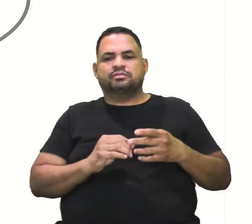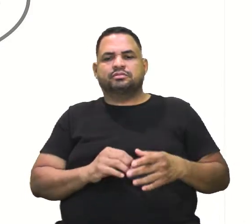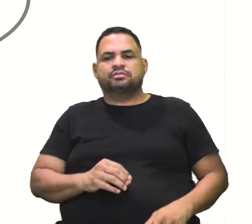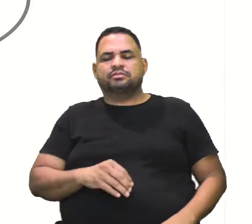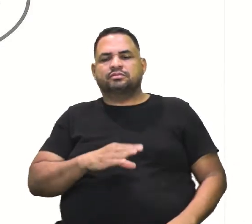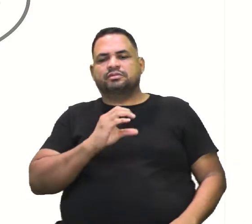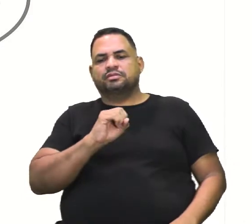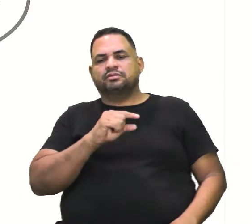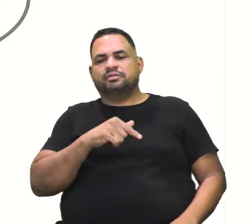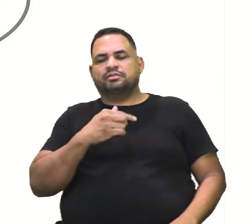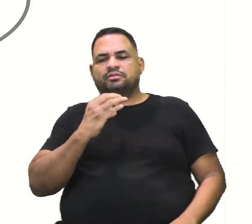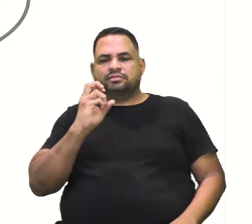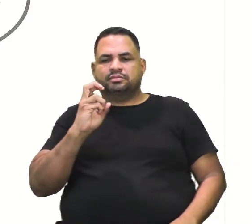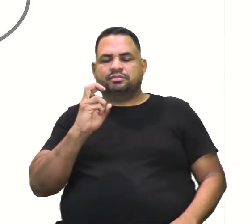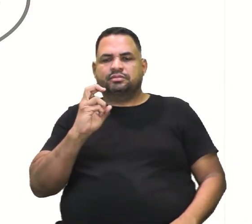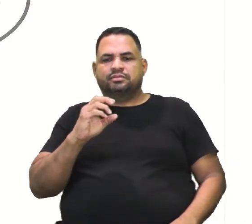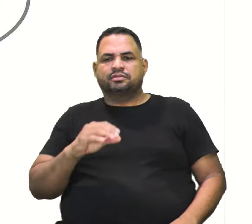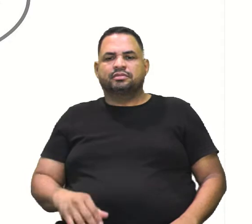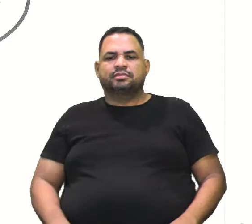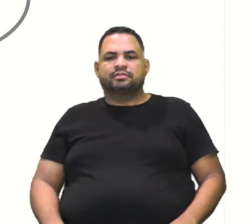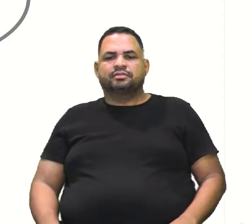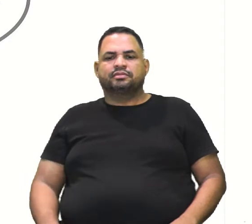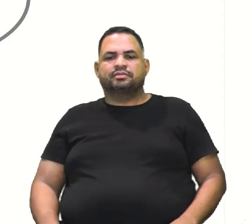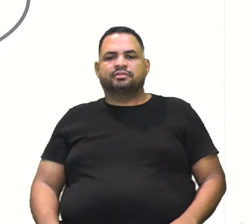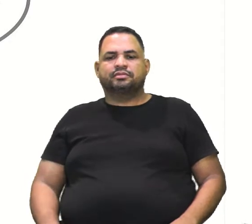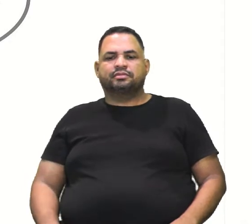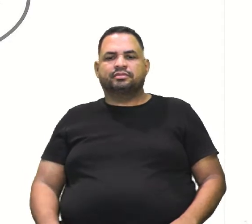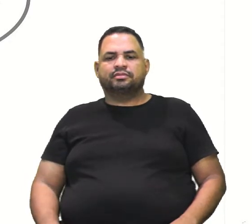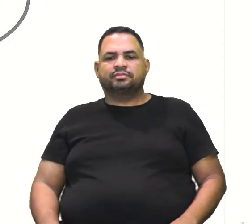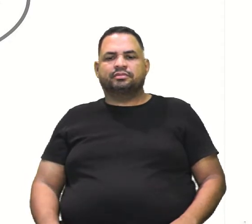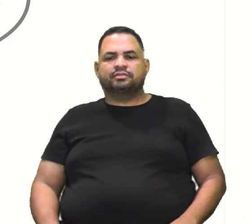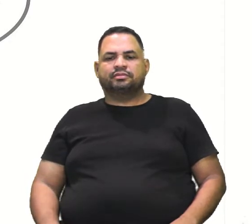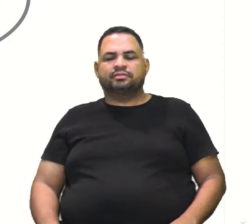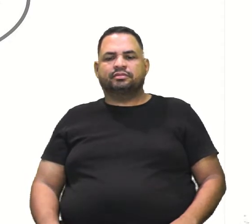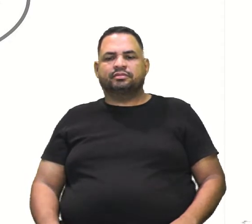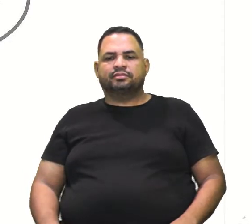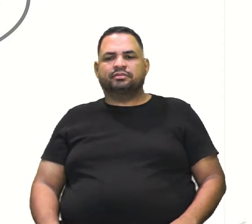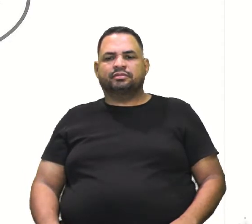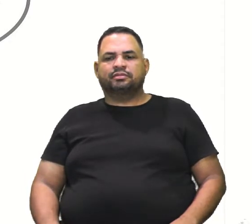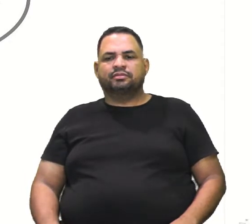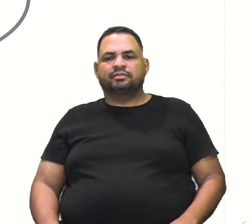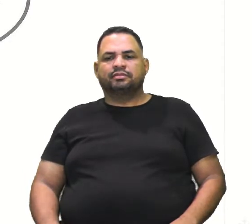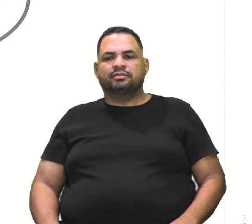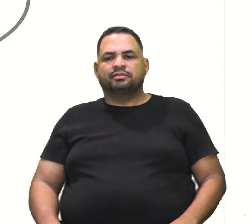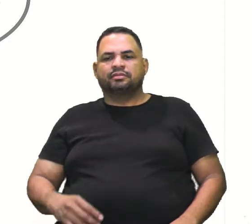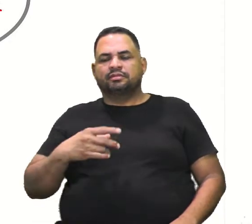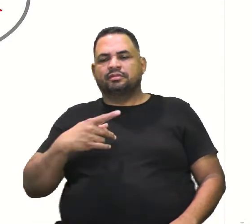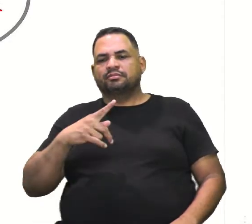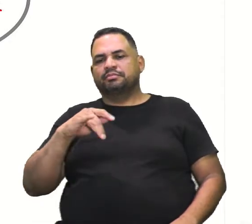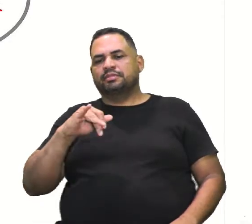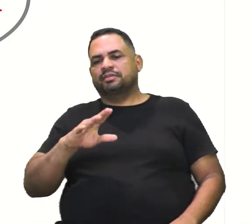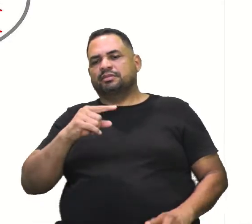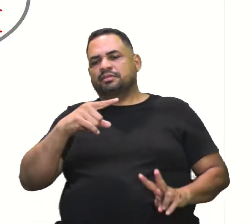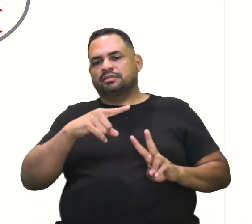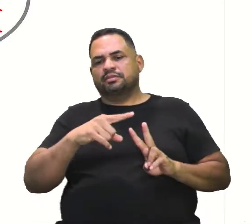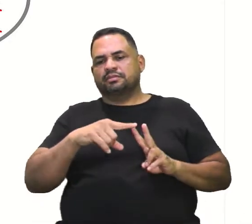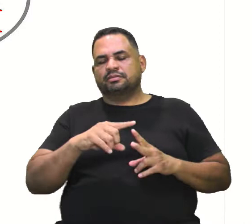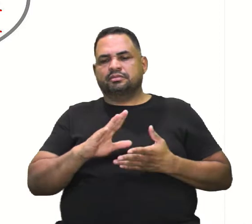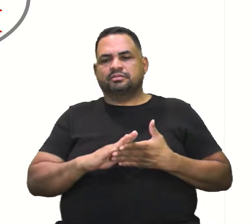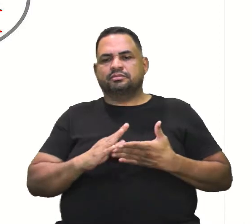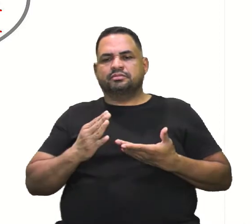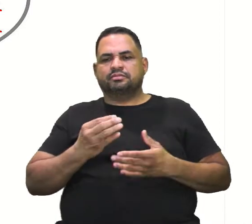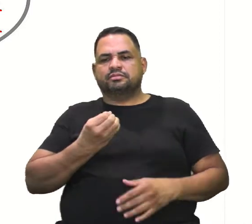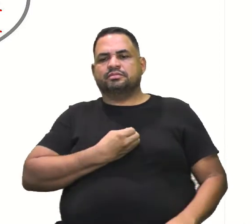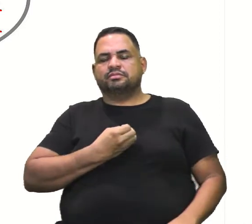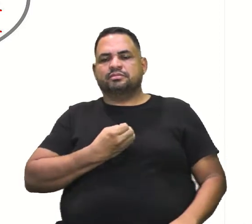quartos, 0,5 e as dízimas, 0,3333. Aqui é o pi, é as raízes não exatas e O tudo